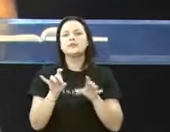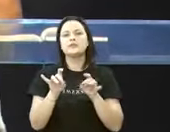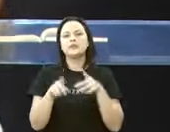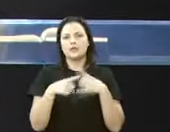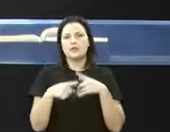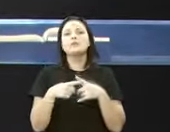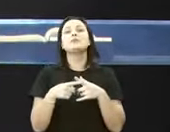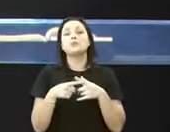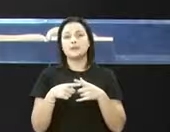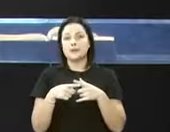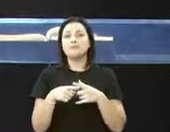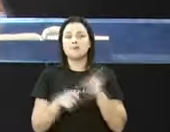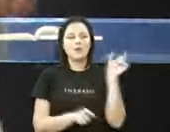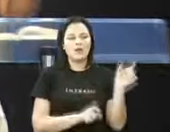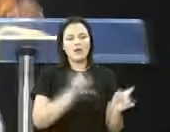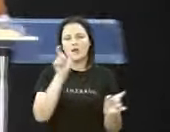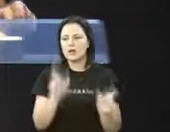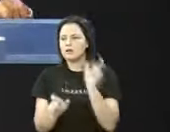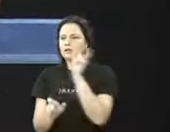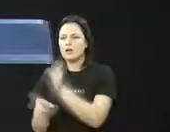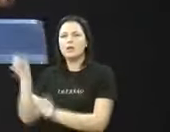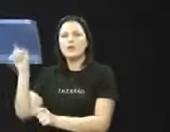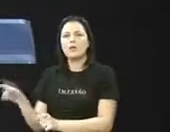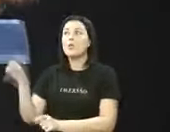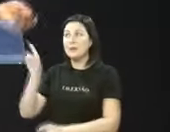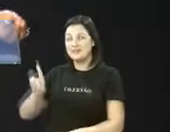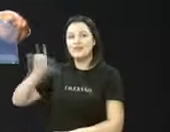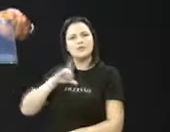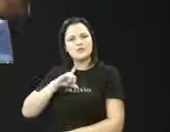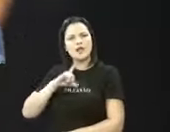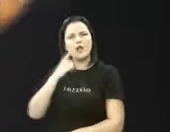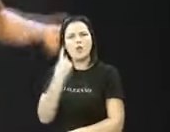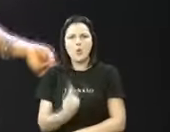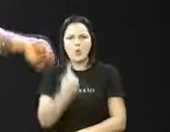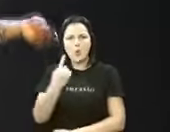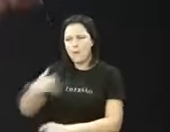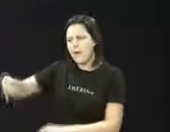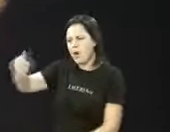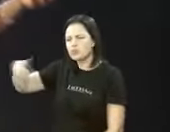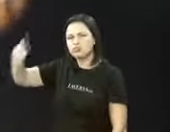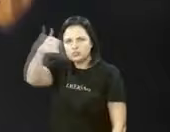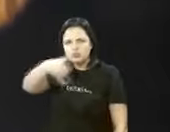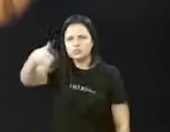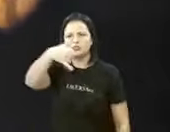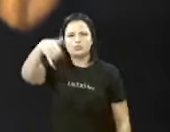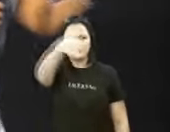assim. Para cada um, Deus tem uma porção única. Deus utiliza as